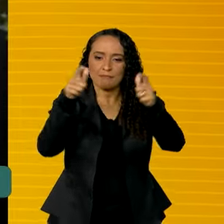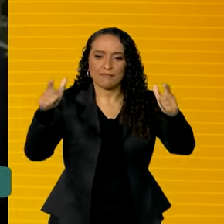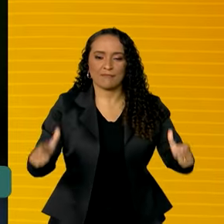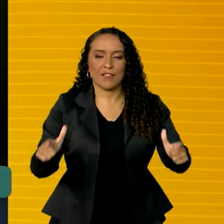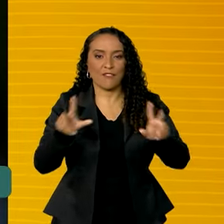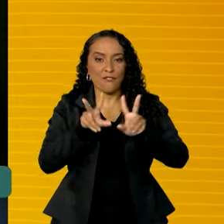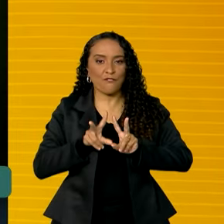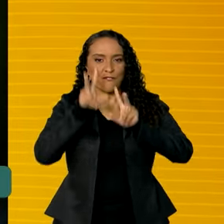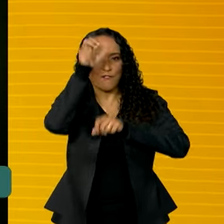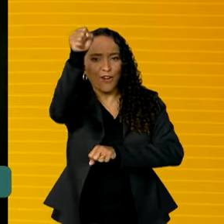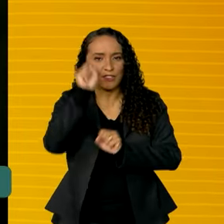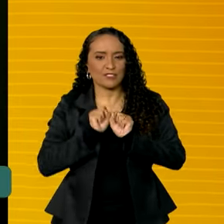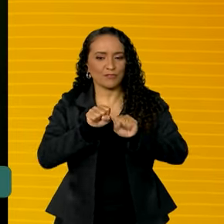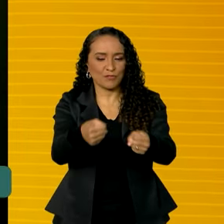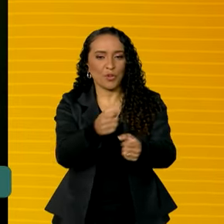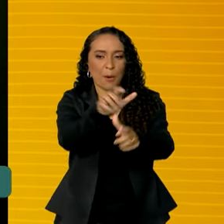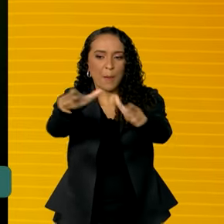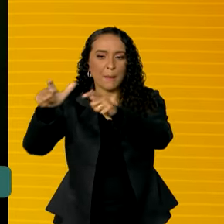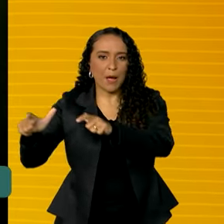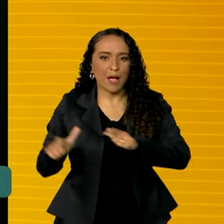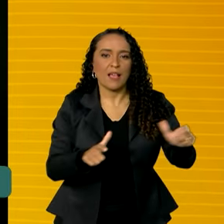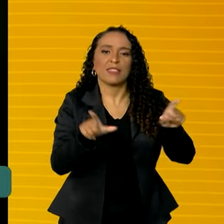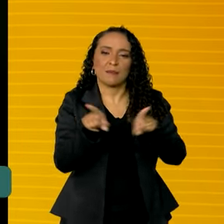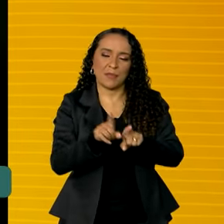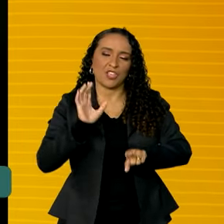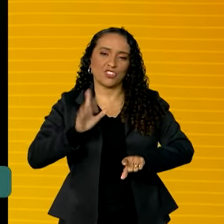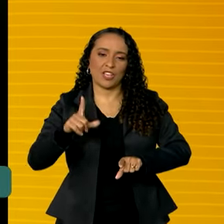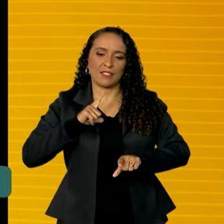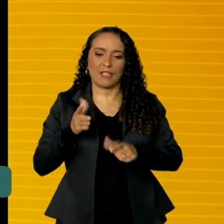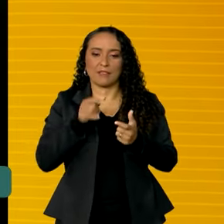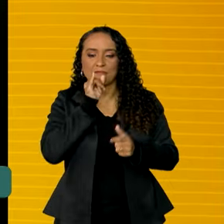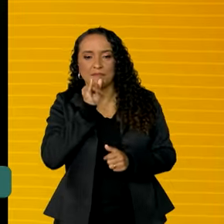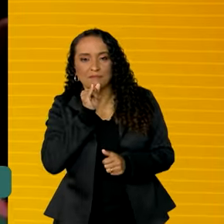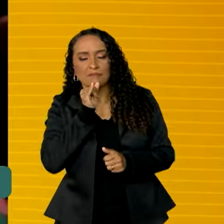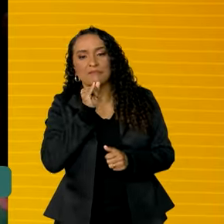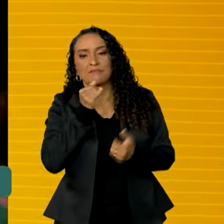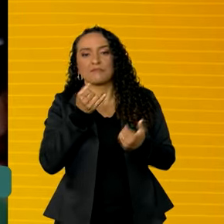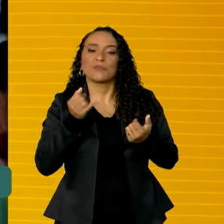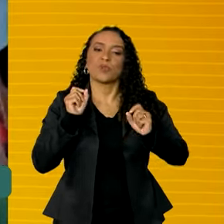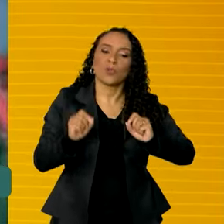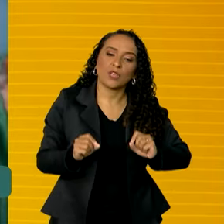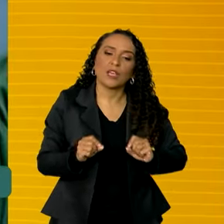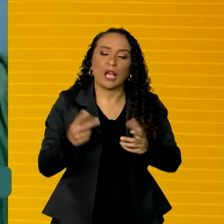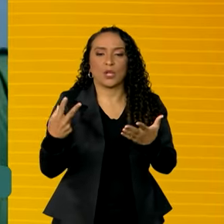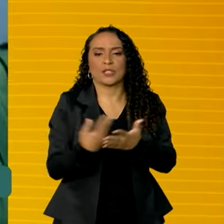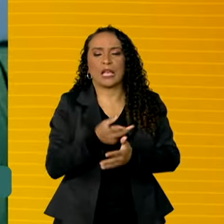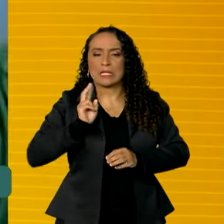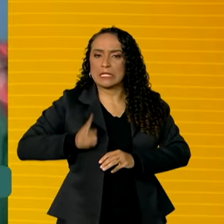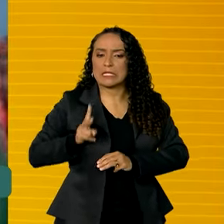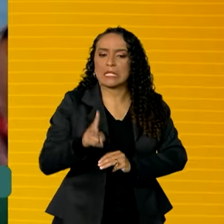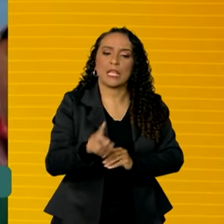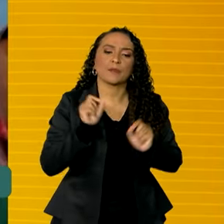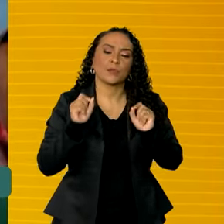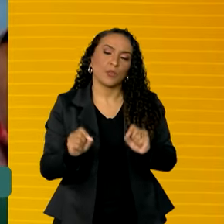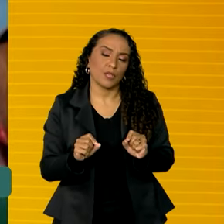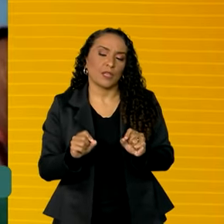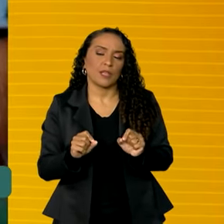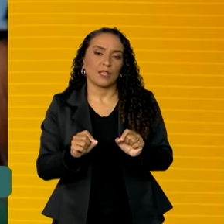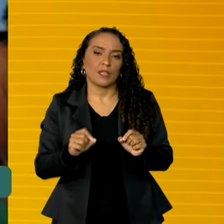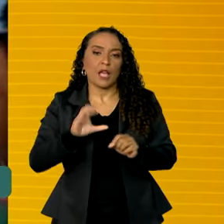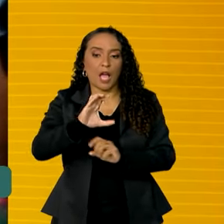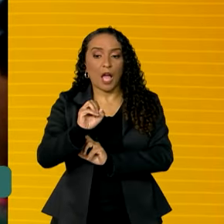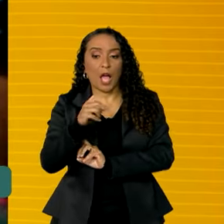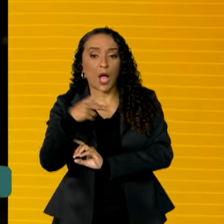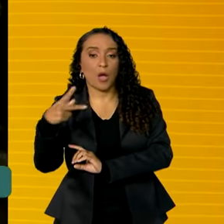fortalecer outros espaços também que já existem, como o Cálculo Indígena, que a acontece toda vez que há a